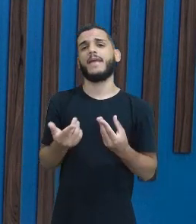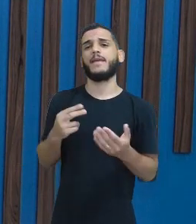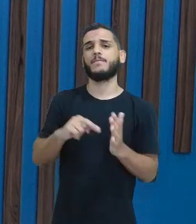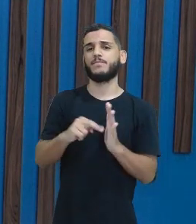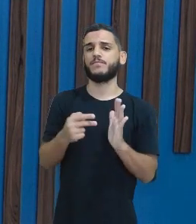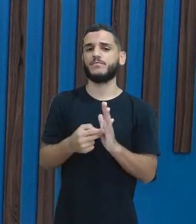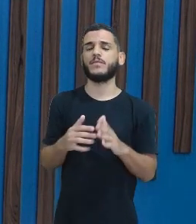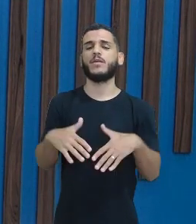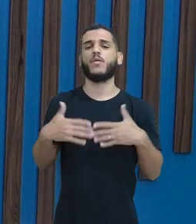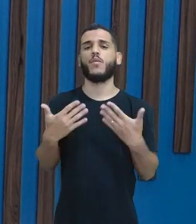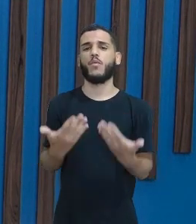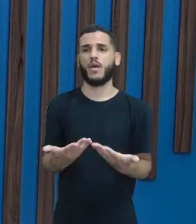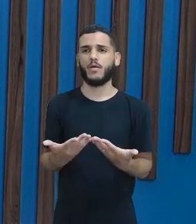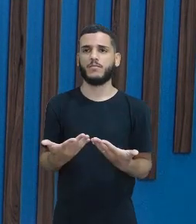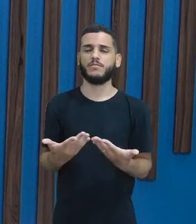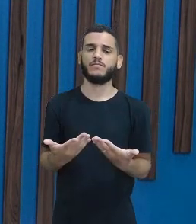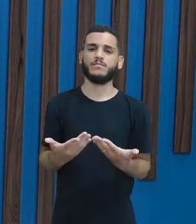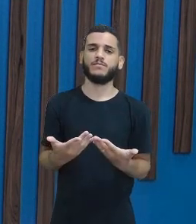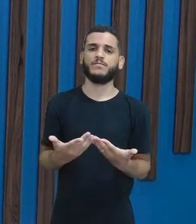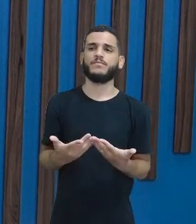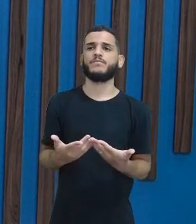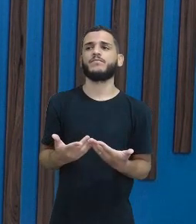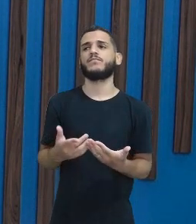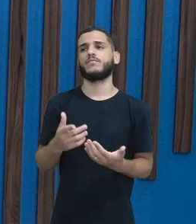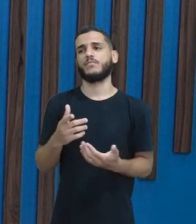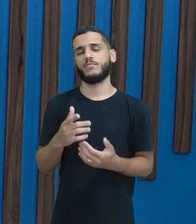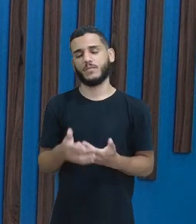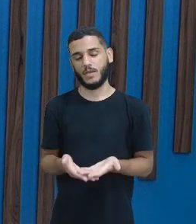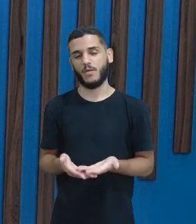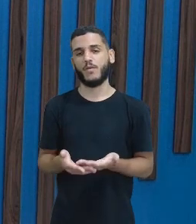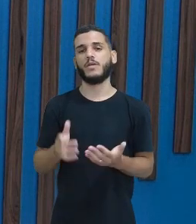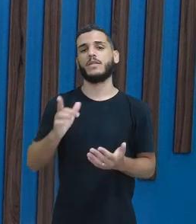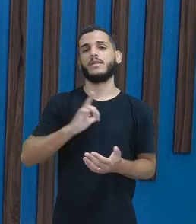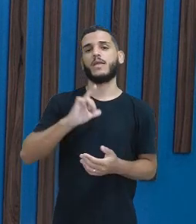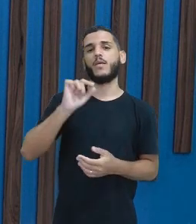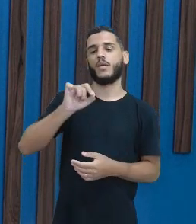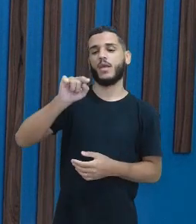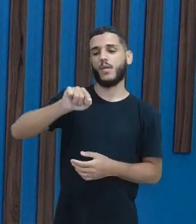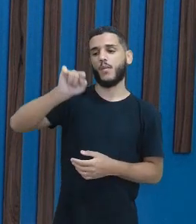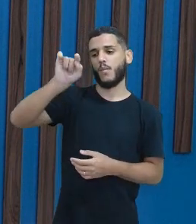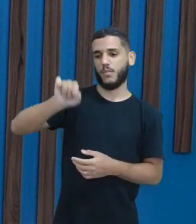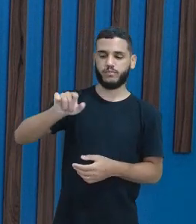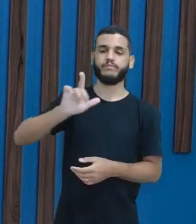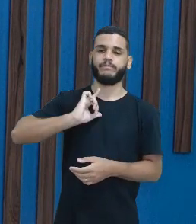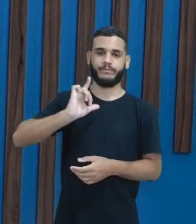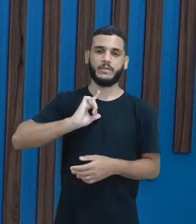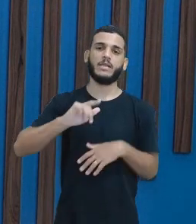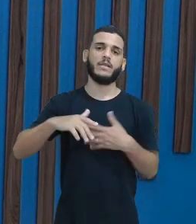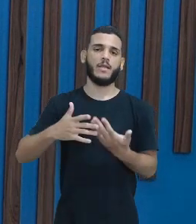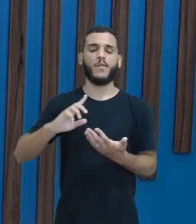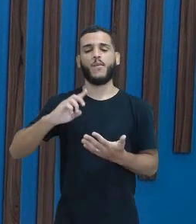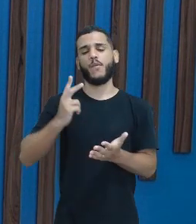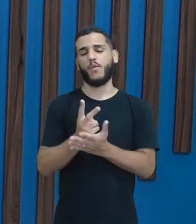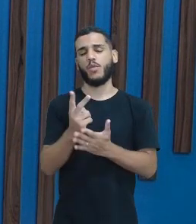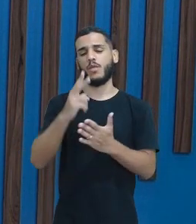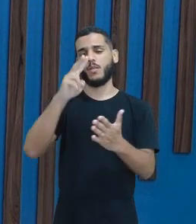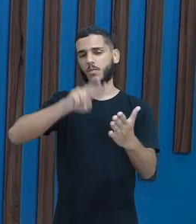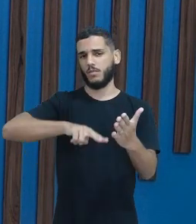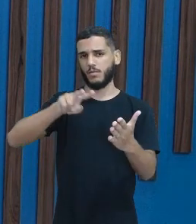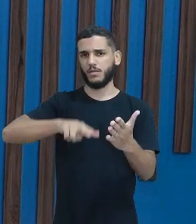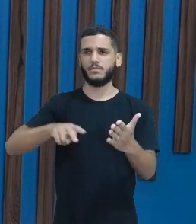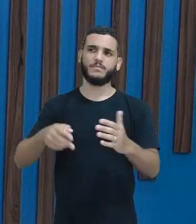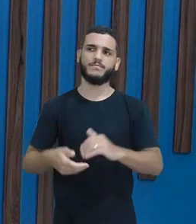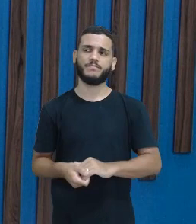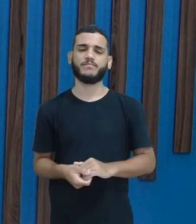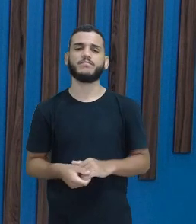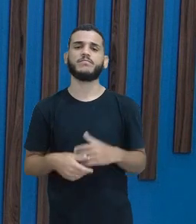portuguesa, esse T pode sair. E aí ganha um acento. A gente continua lendo griot.